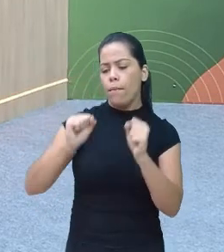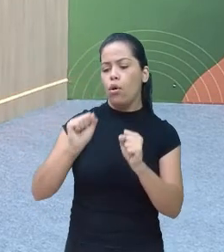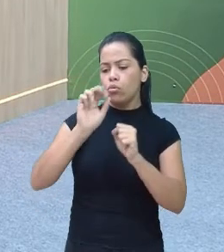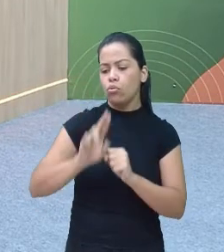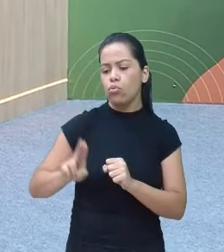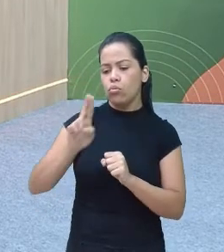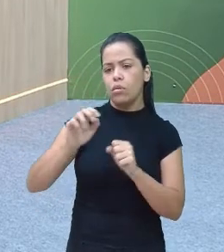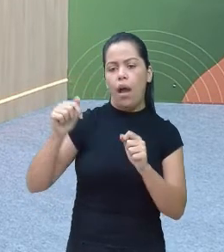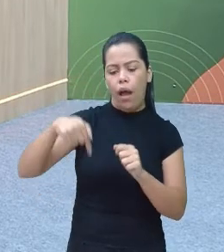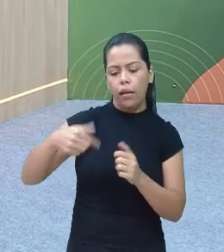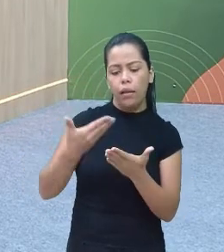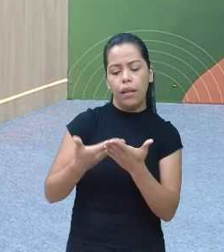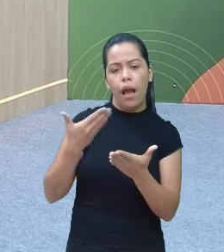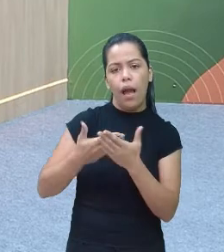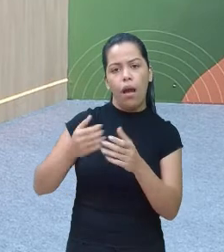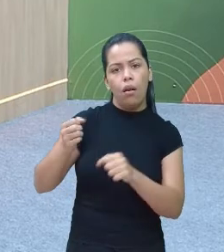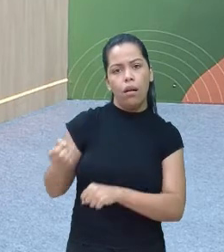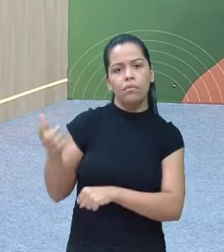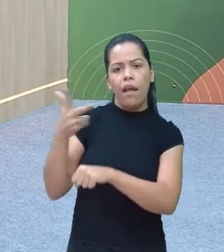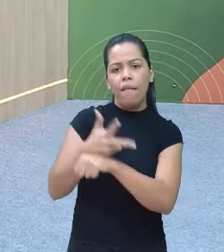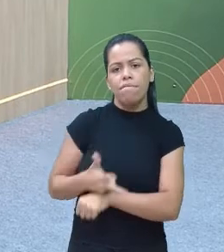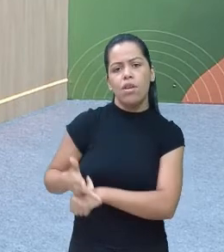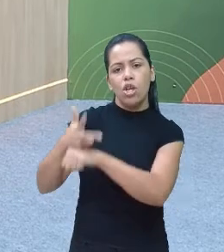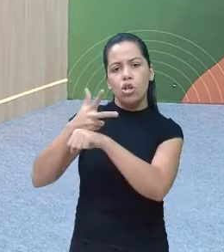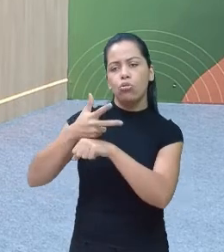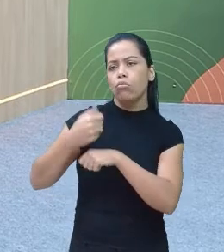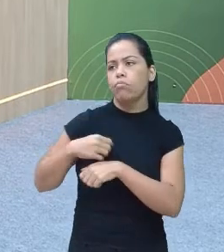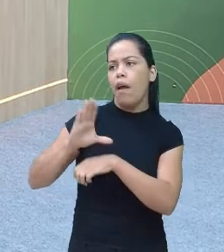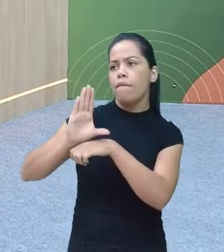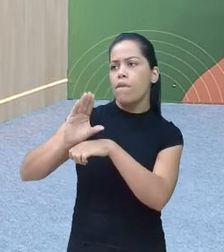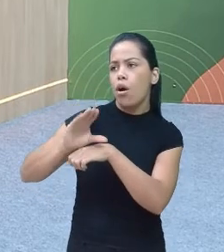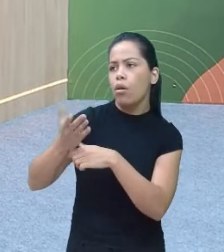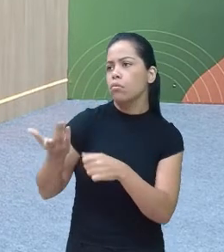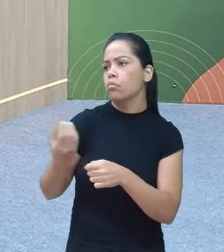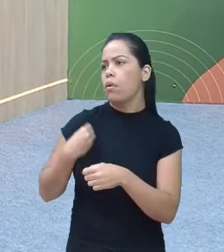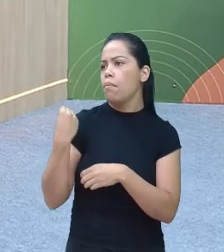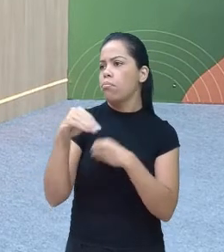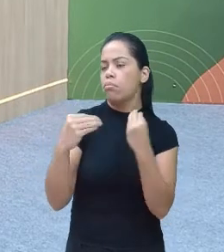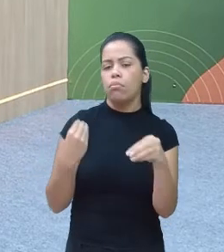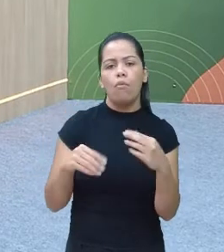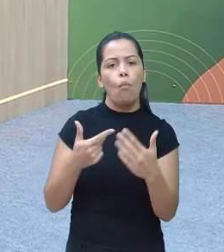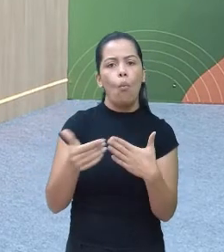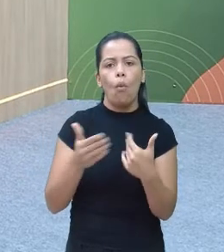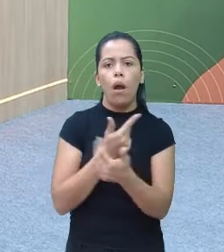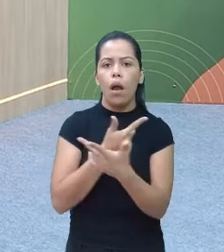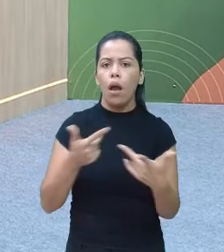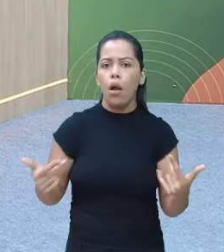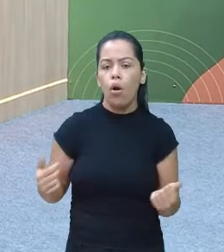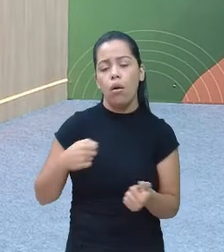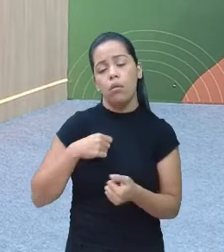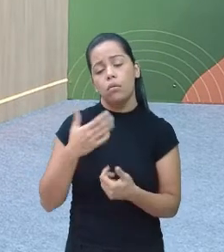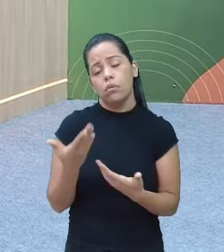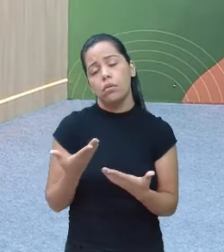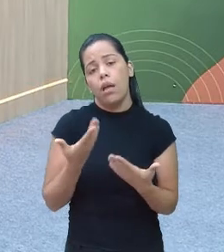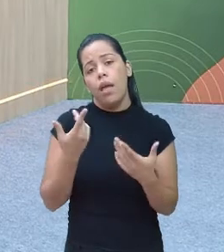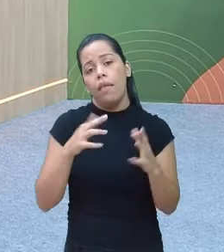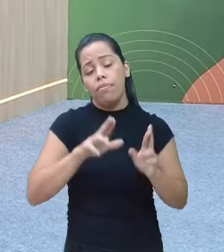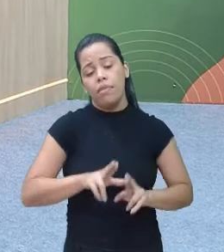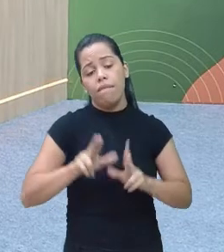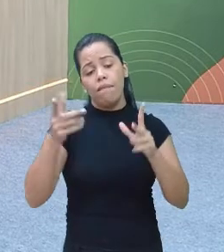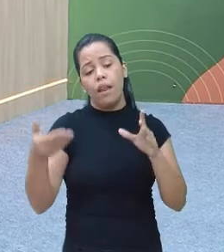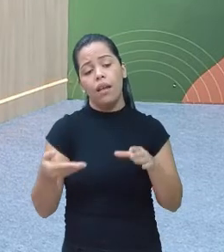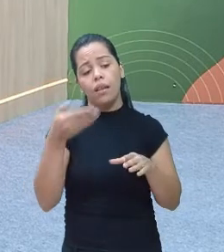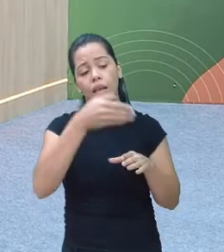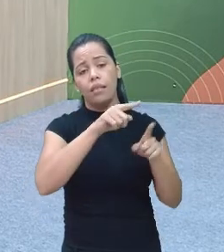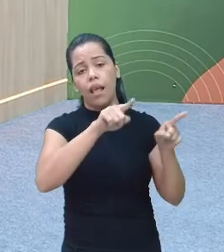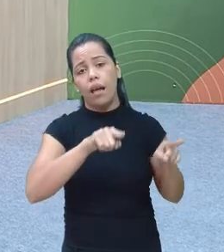que eu fazendo apenas de forma analógica na sala de aula, eu não conseguiria fazer.